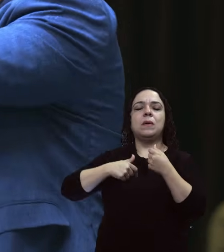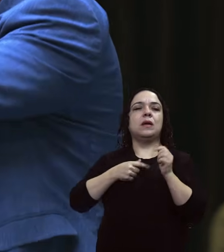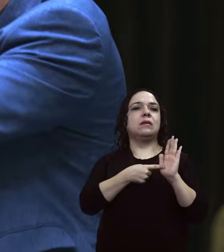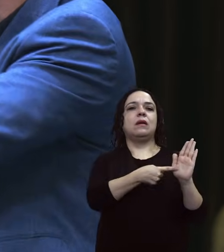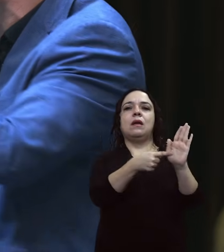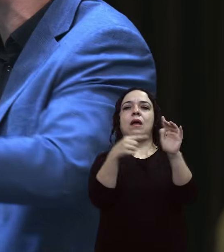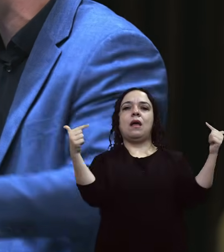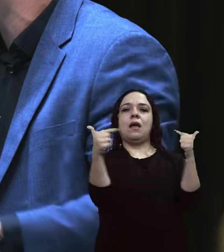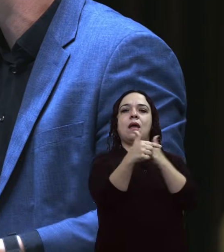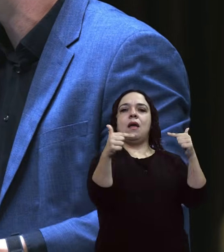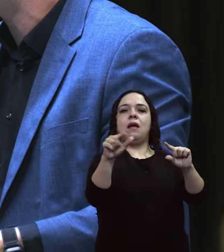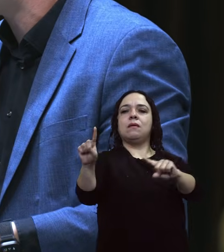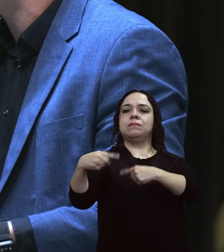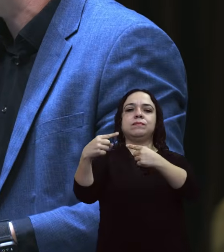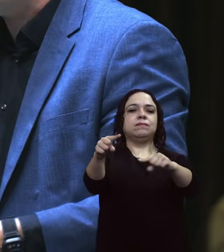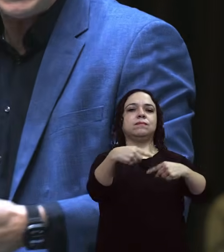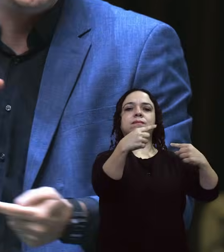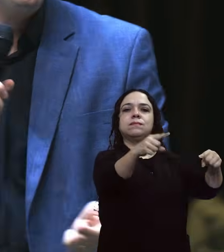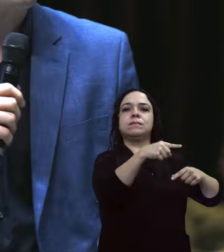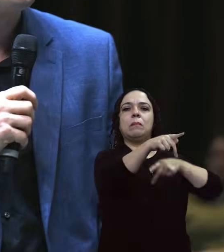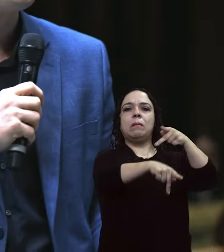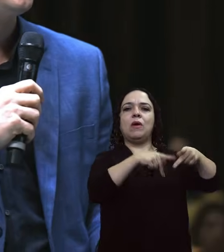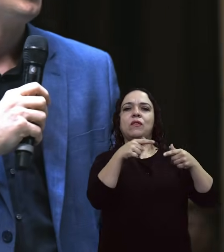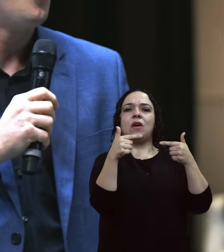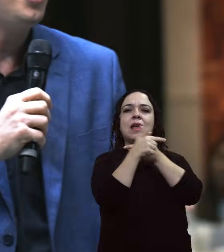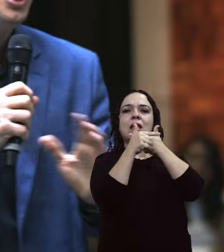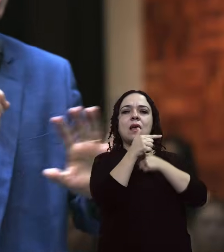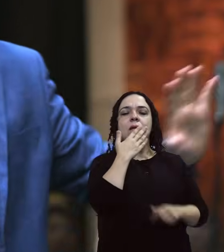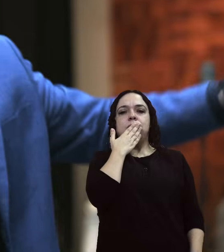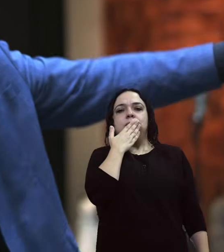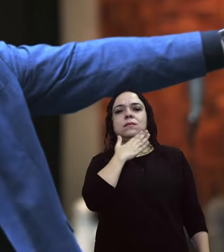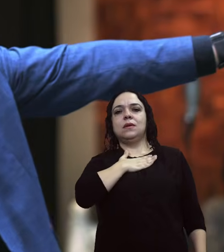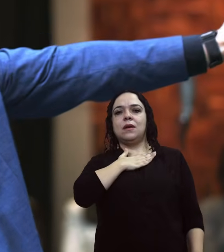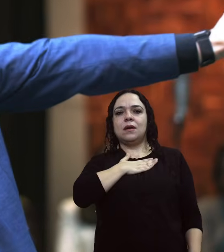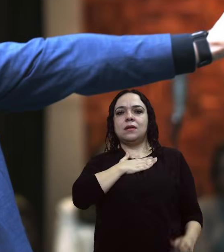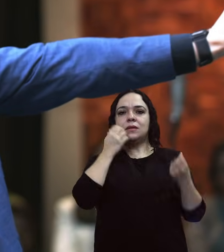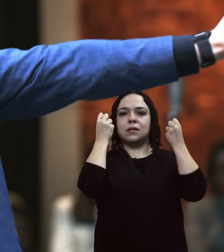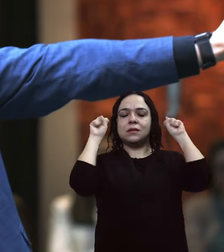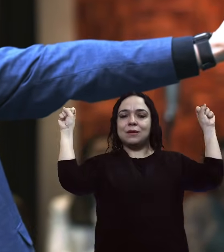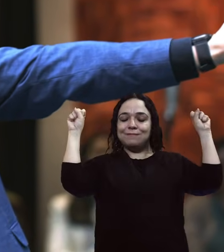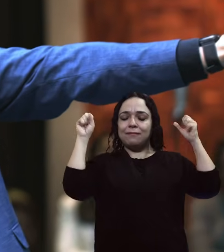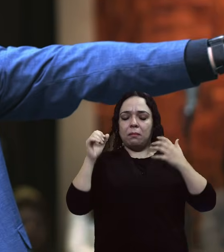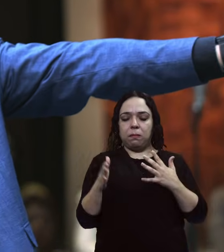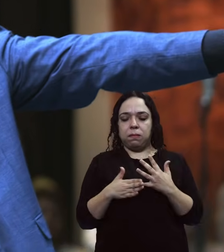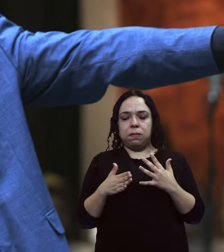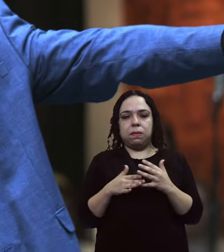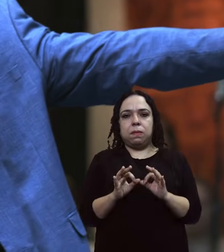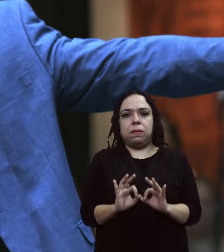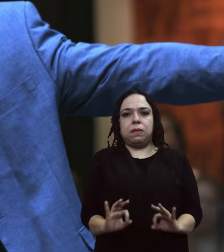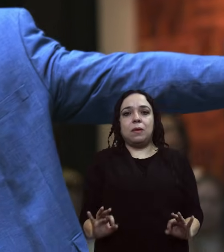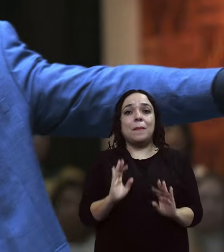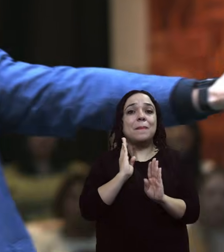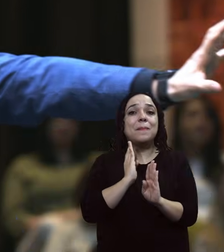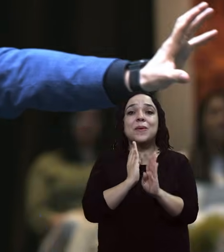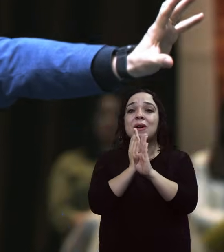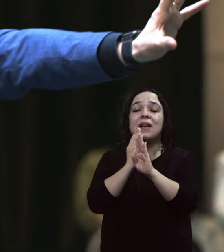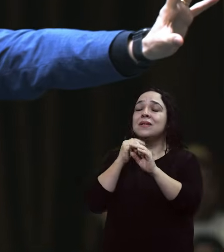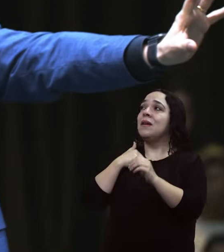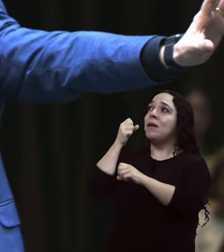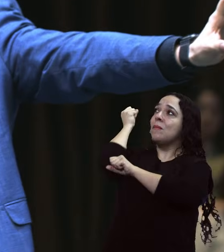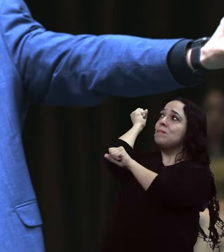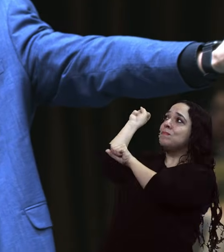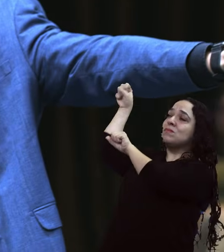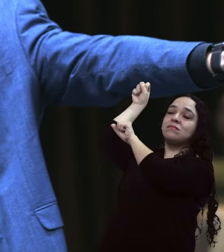dos filisteus. Sabe, quando a gente abandona o propósito de Deus na nossa vida e começa a servir os